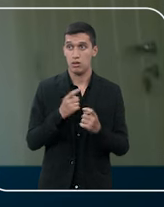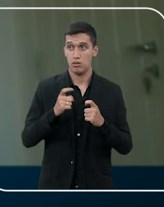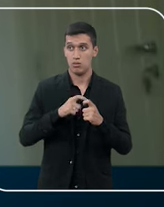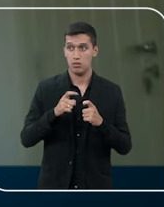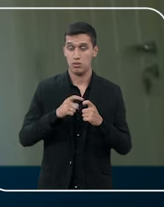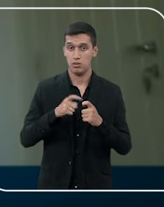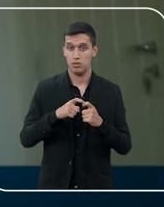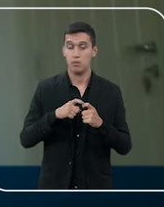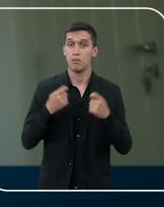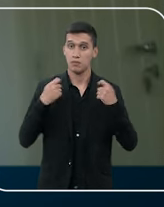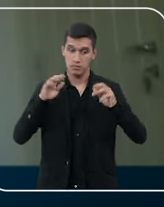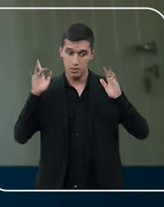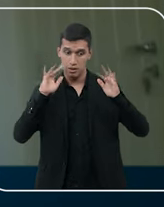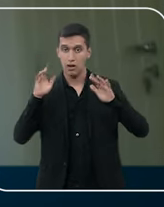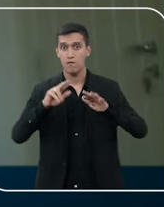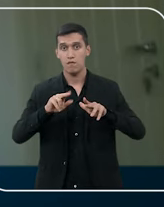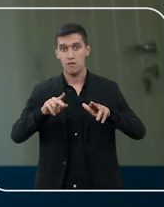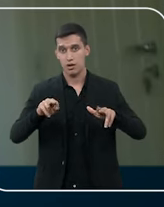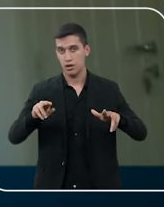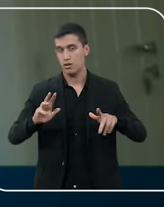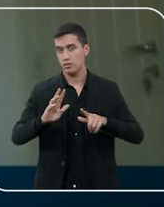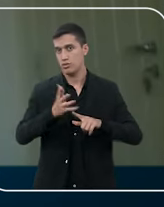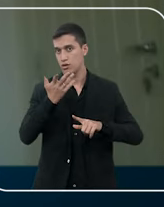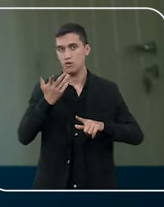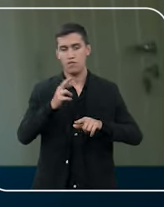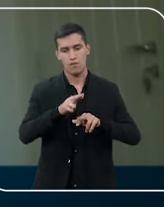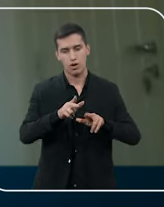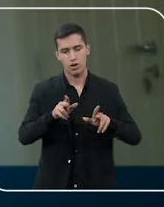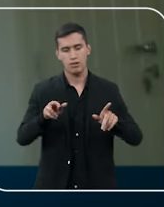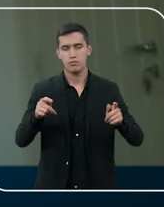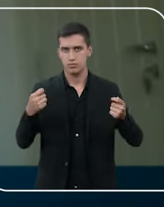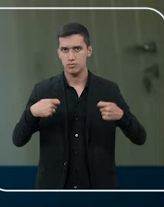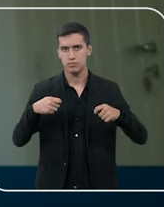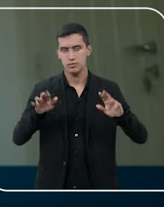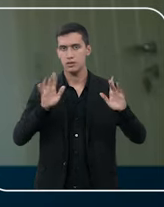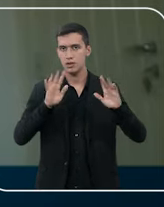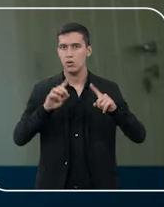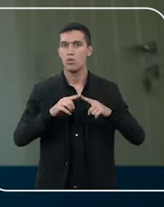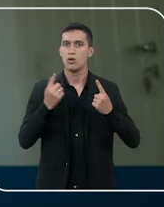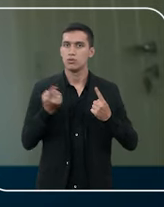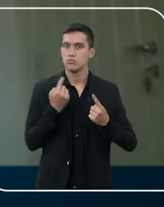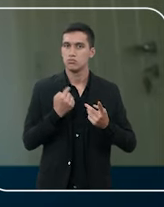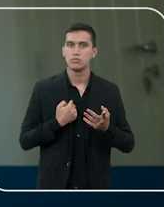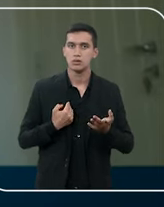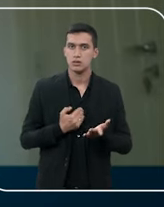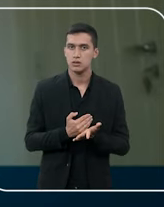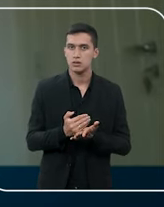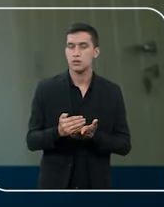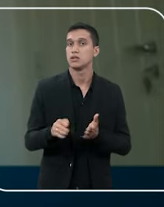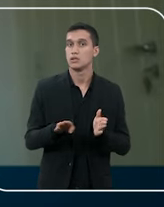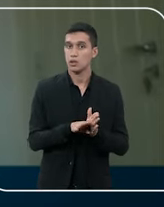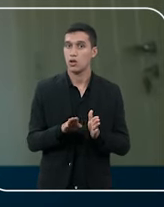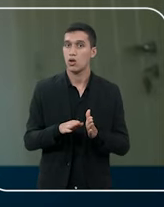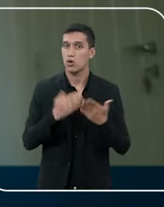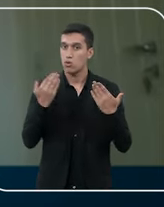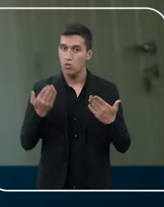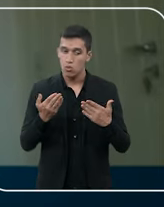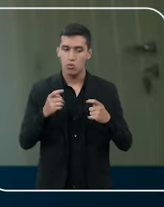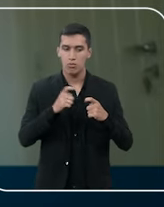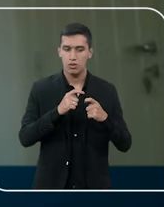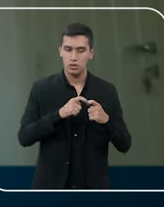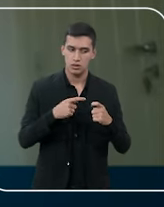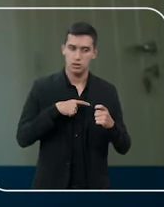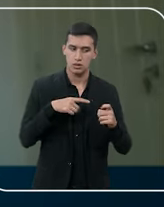em diversas situações, em diversas variáveis. Quando nós vamos em algum médico para ser atendido,